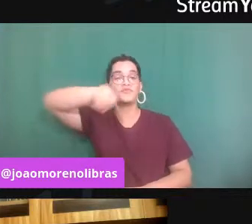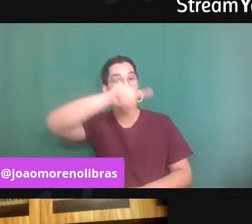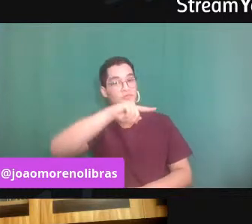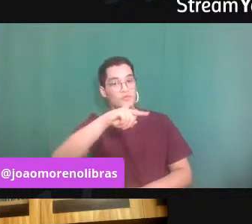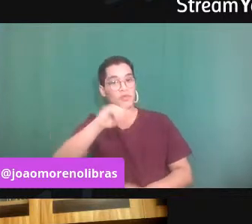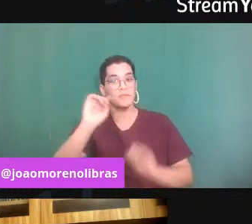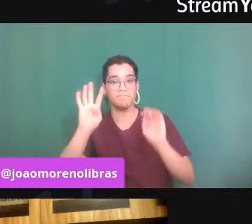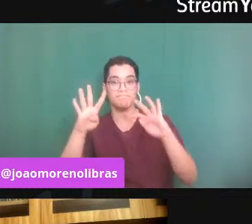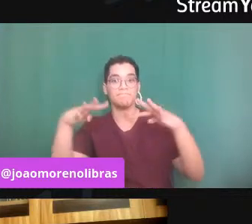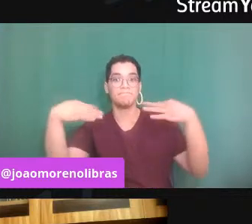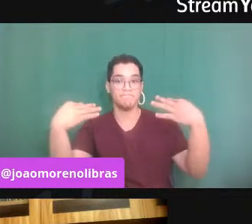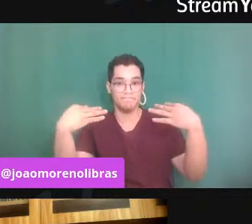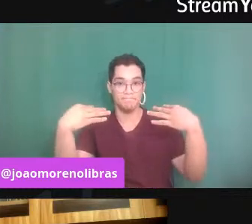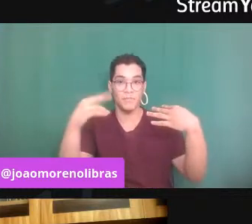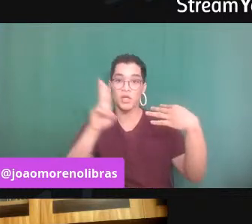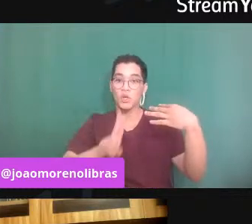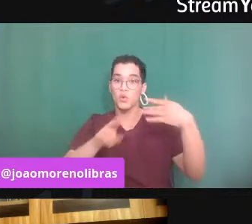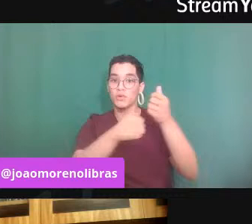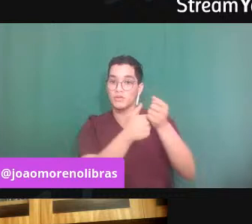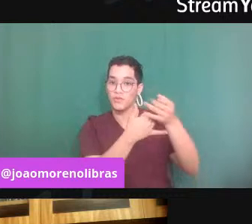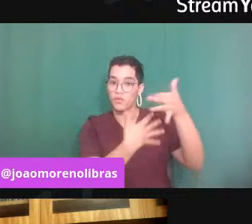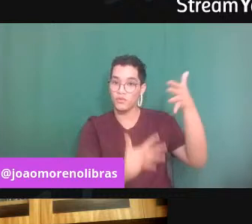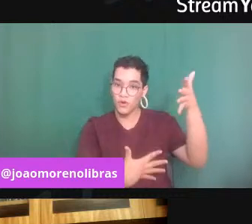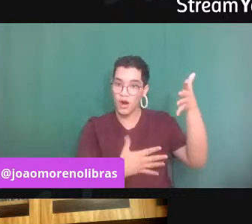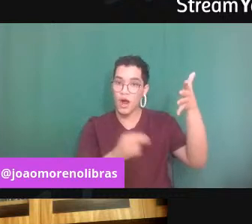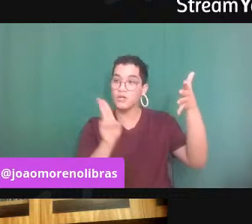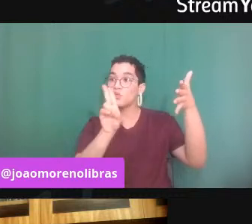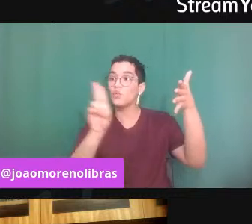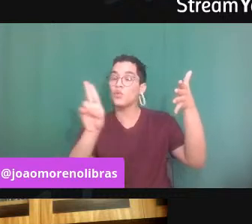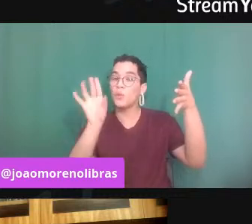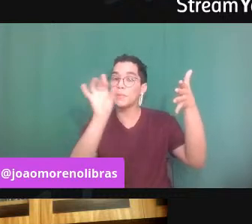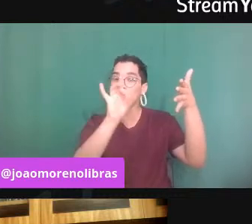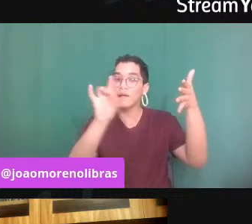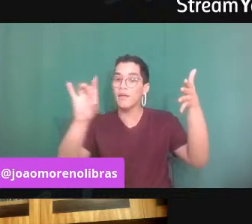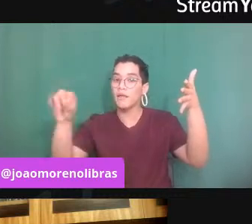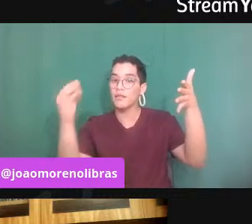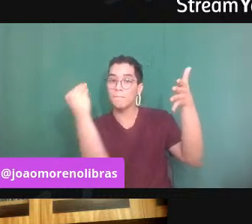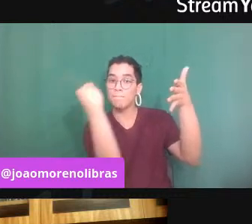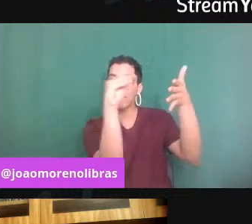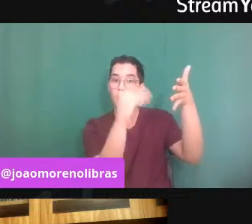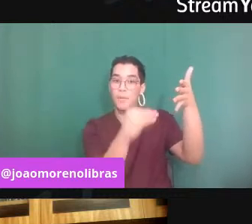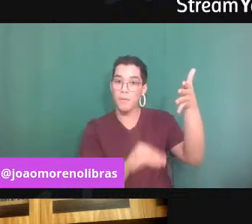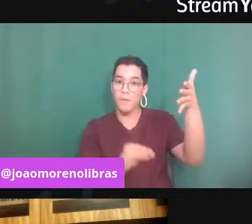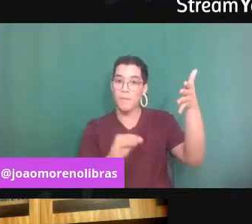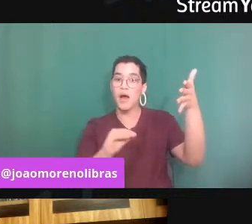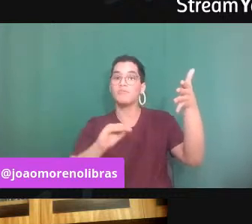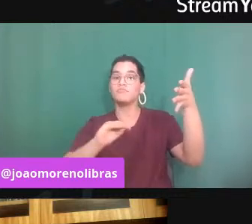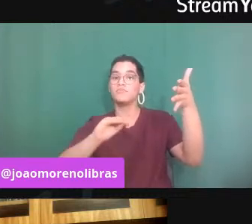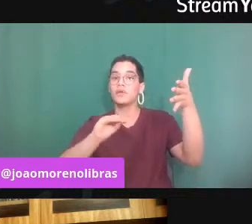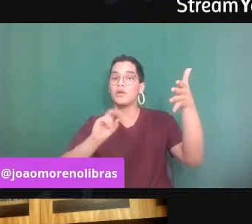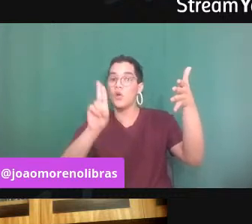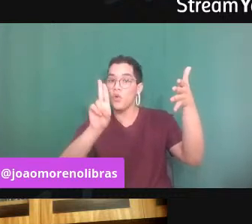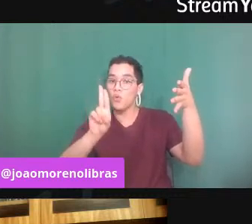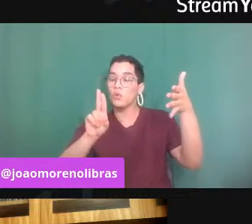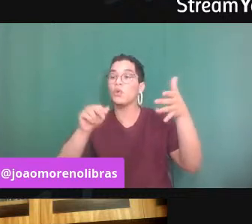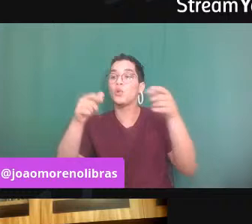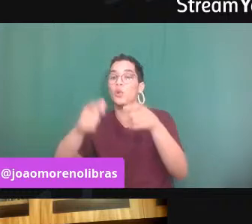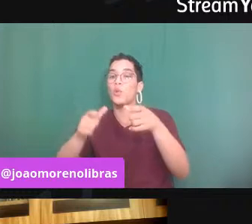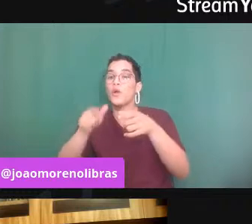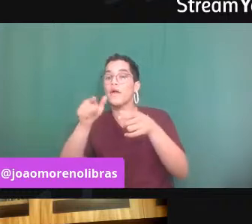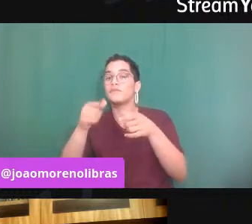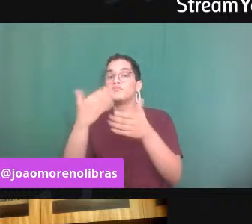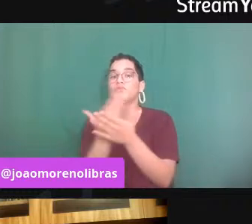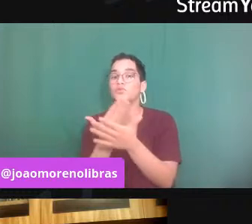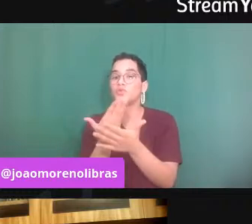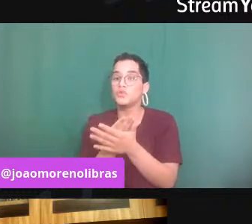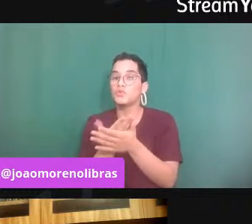se identifiquem no chat, colocando seu nome, a instituição a qual pertence, o local de onde está falando,